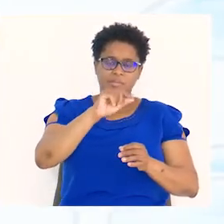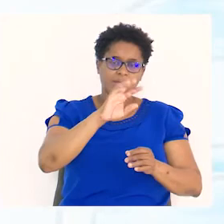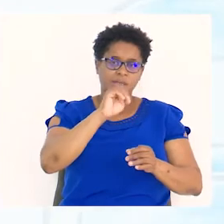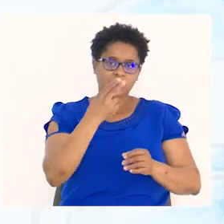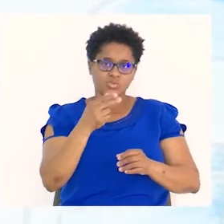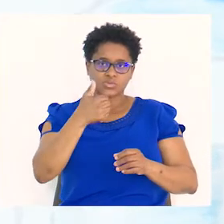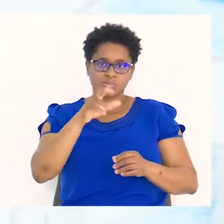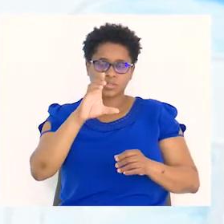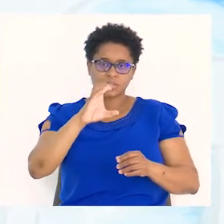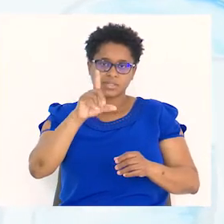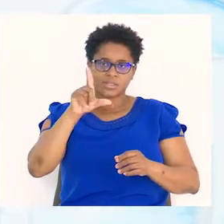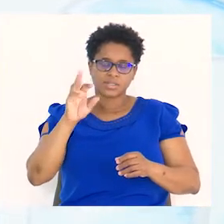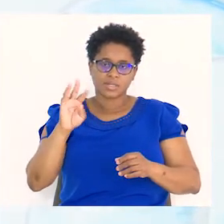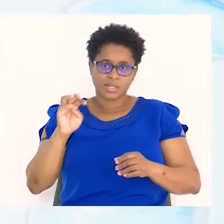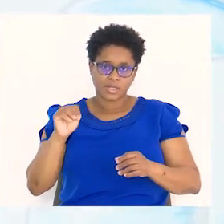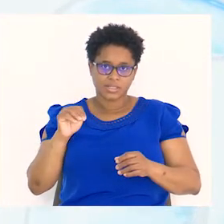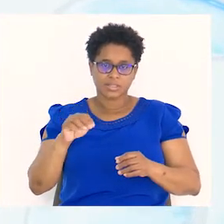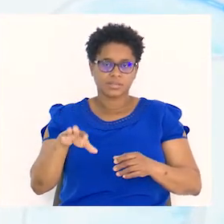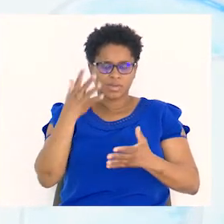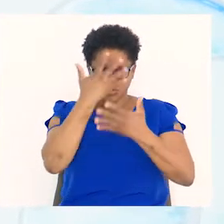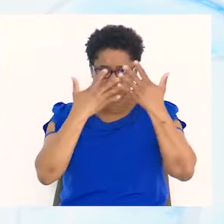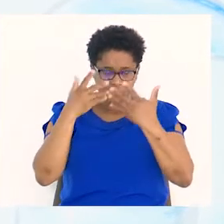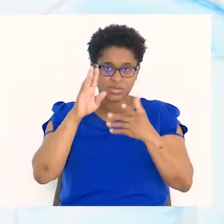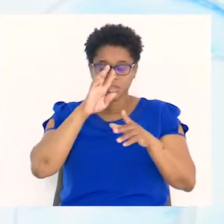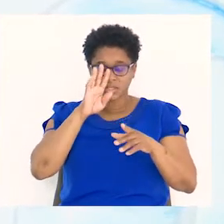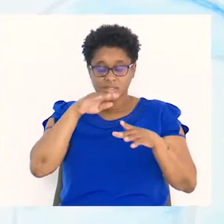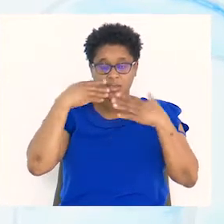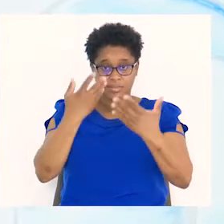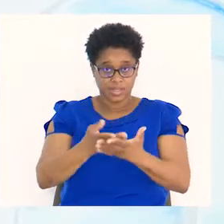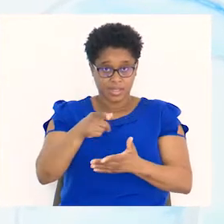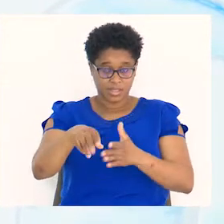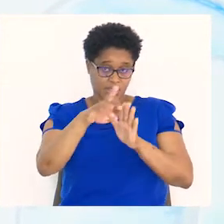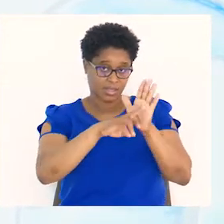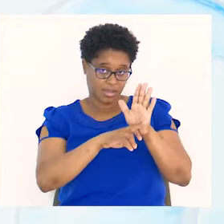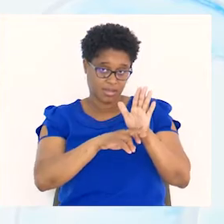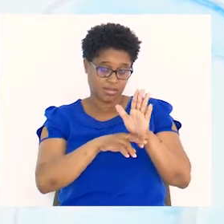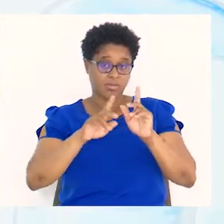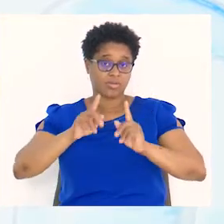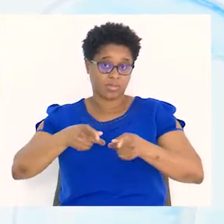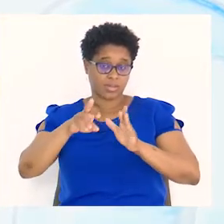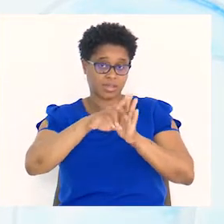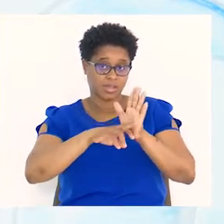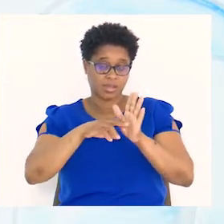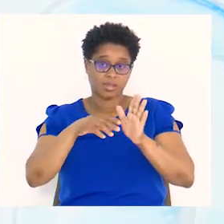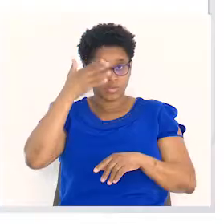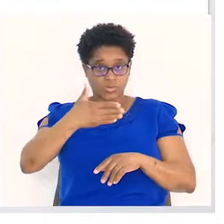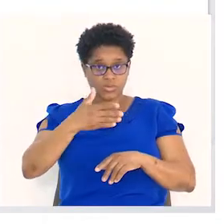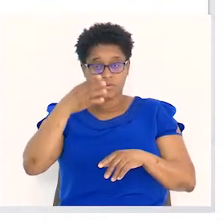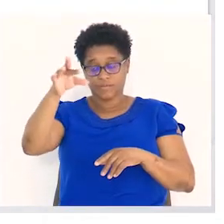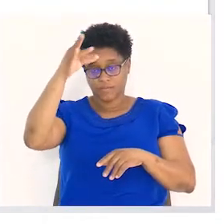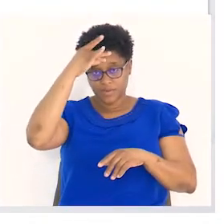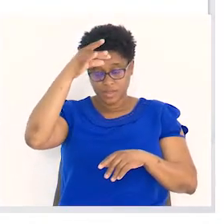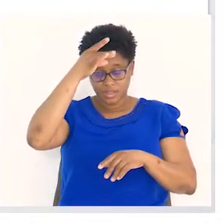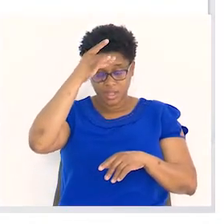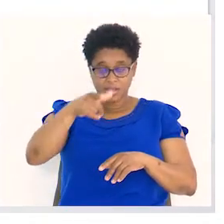e a subclasse para não fazer confusão. Se aplicares essa regra como deve ser, a partir da regra 1, ok?